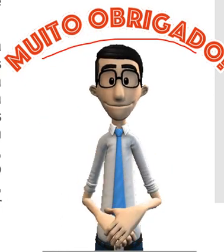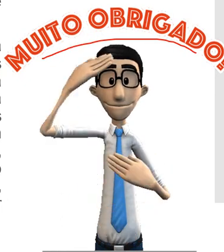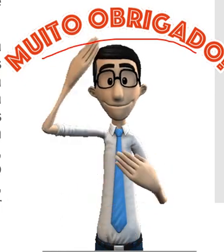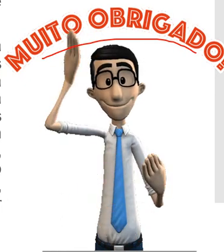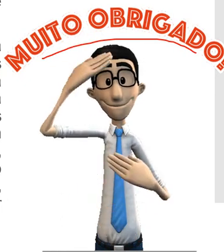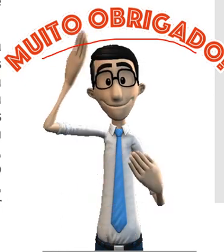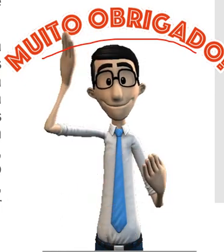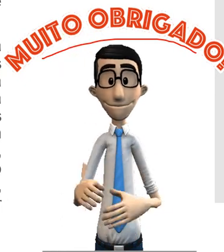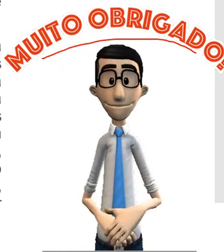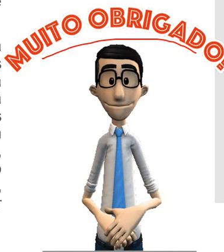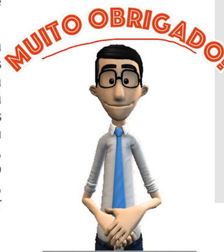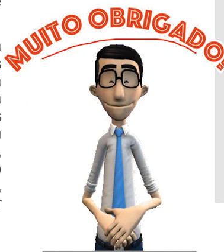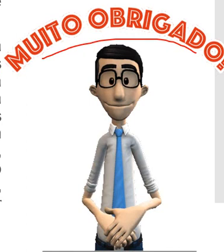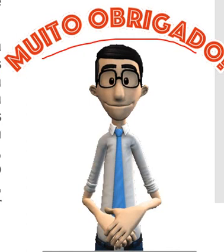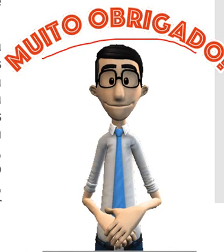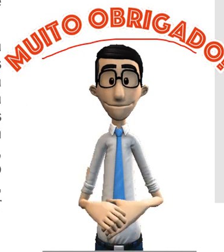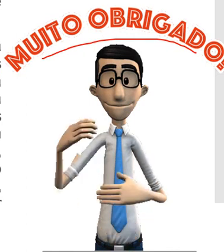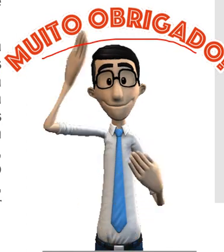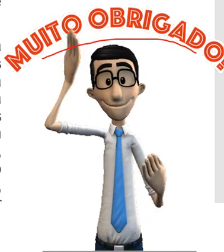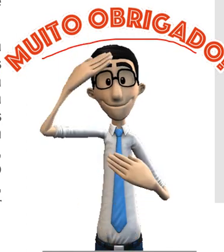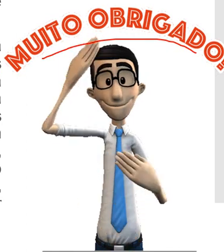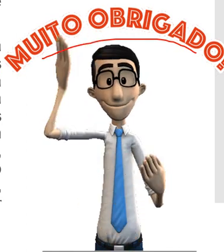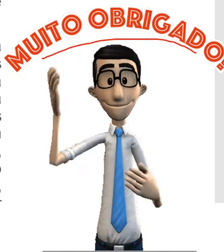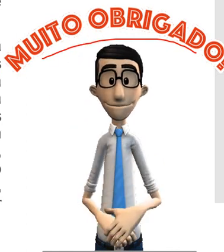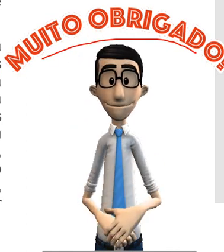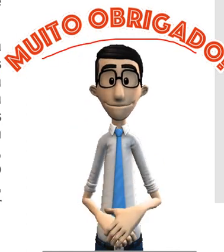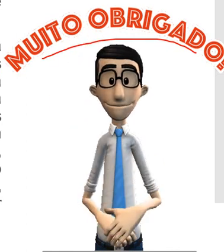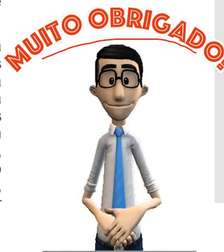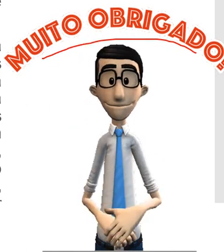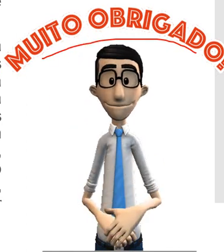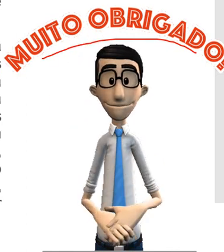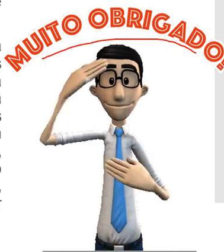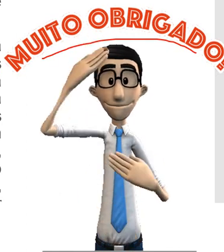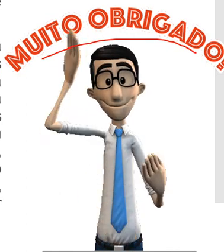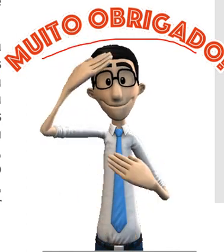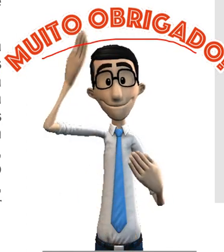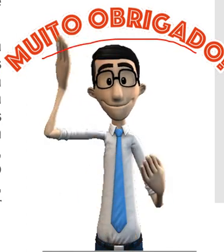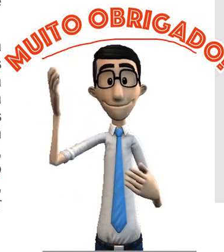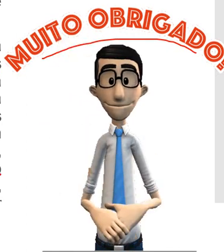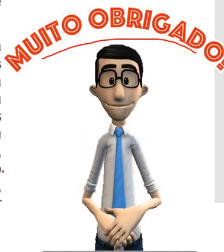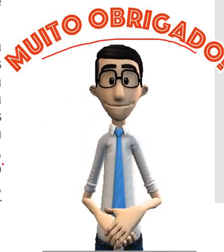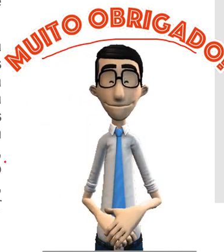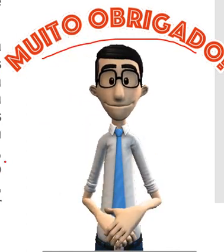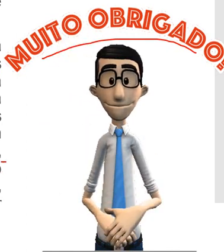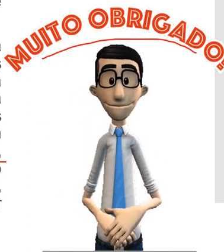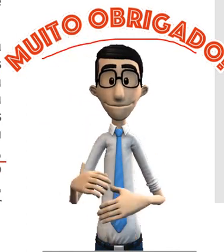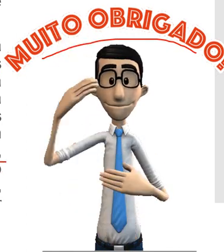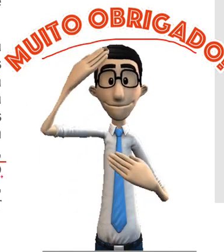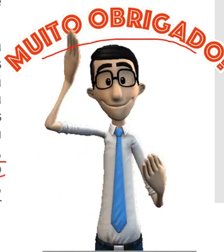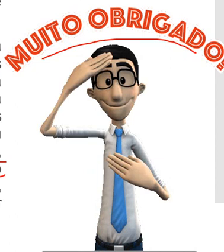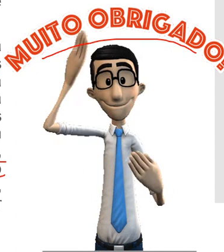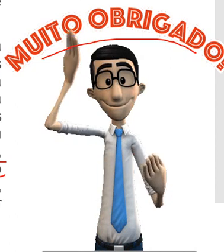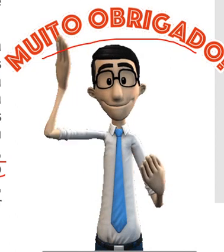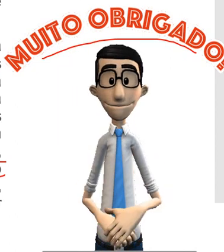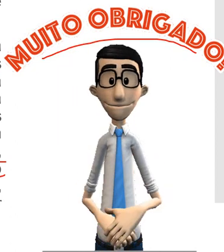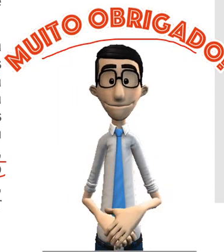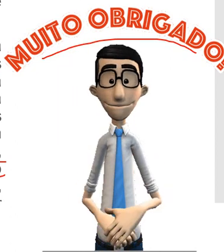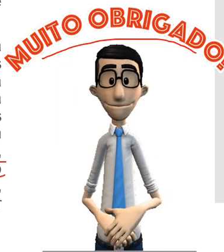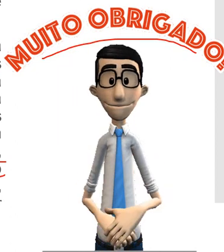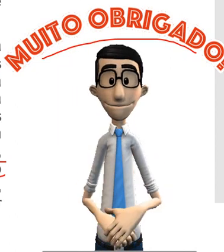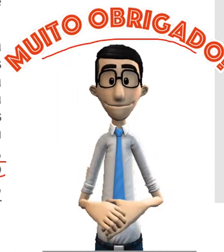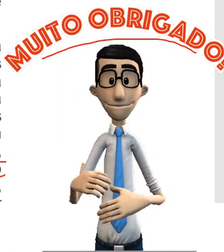em determinados atos comunicativos, apenas a linguagem verbal ou apenas a linguagem